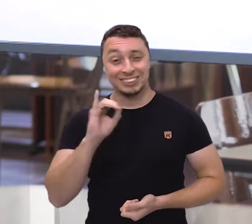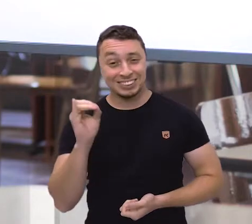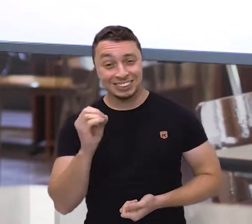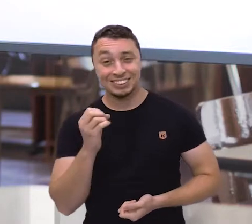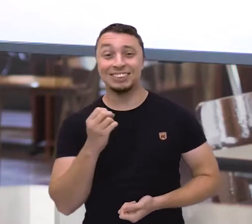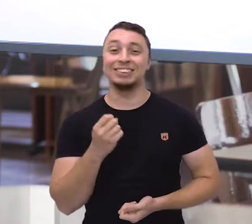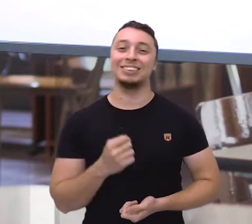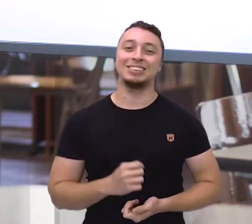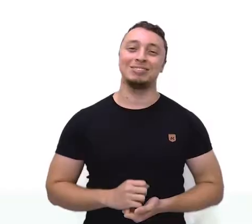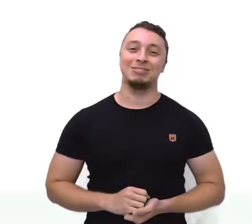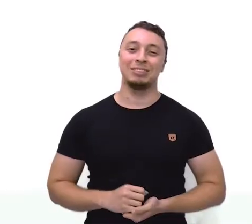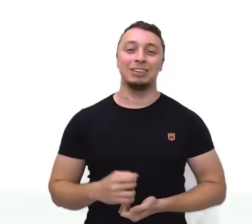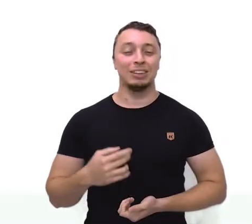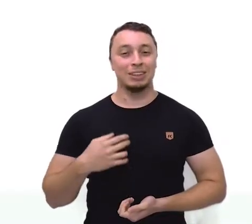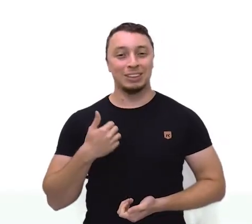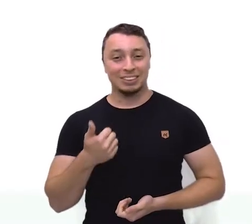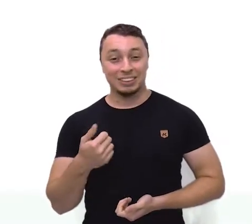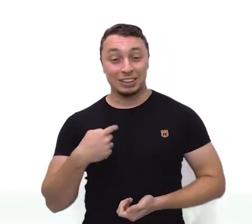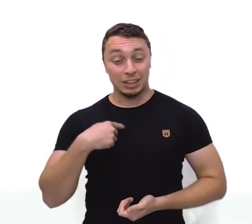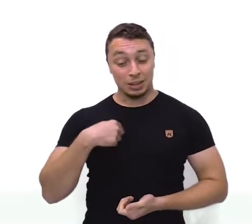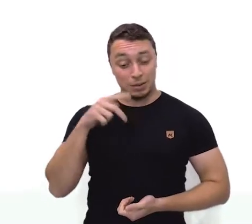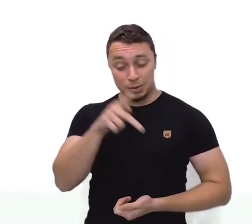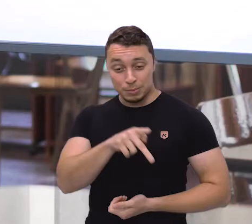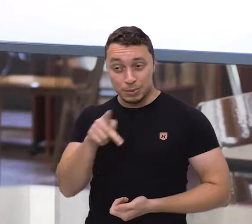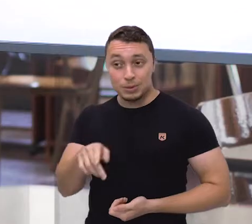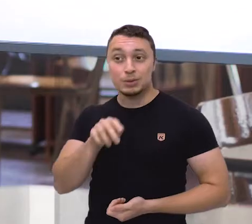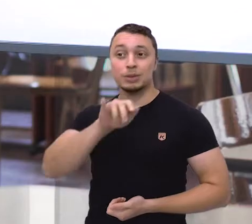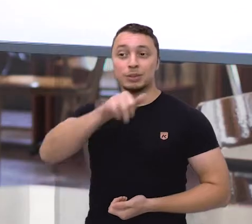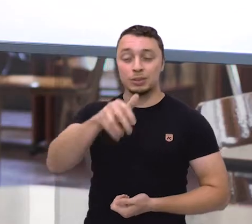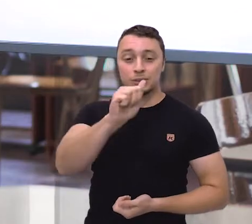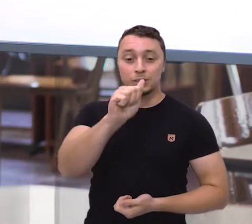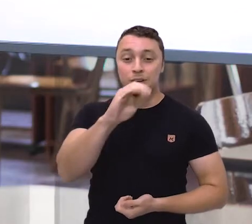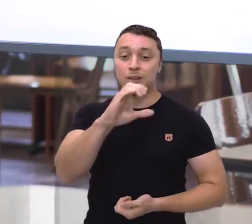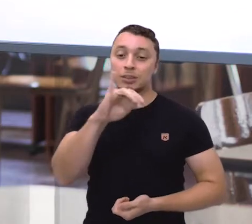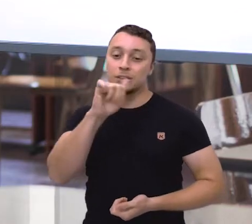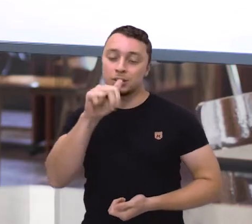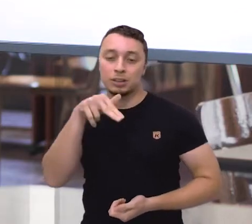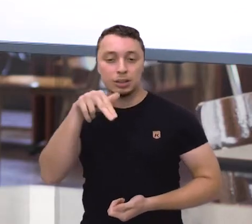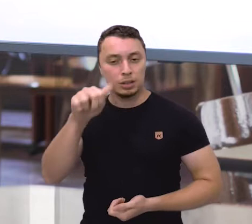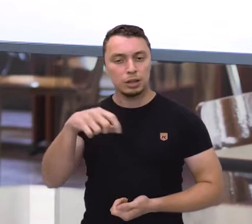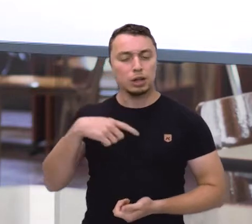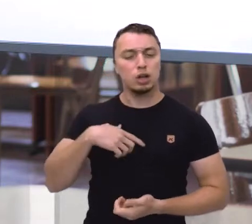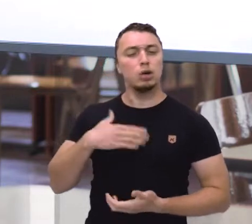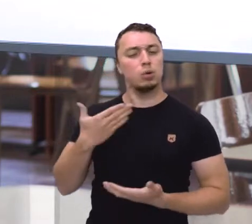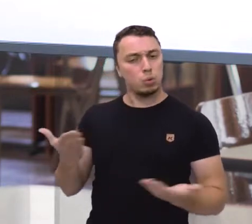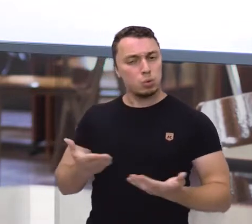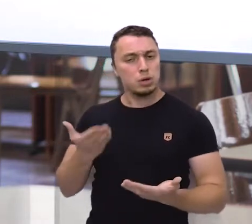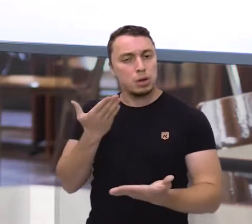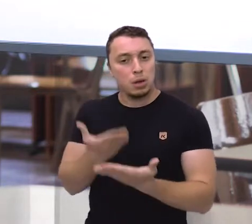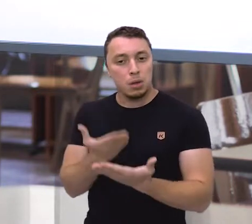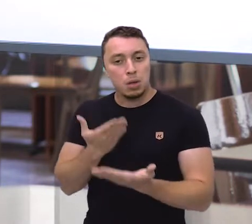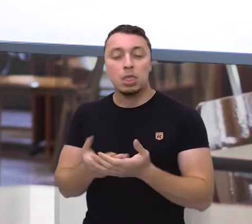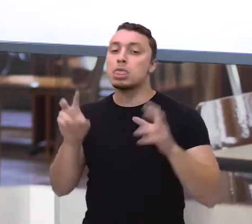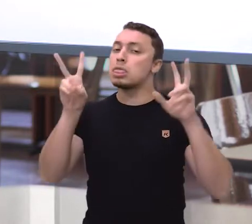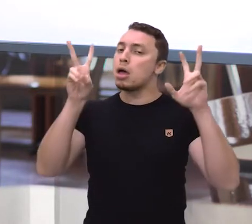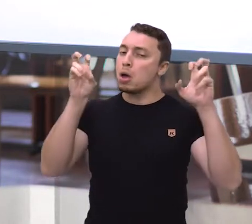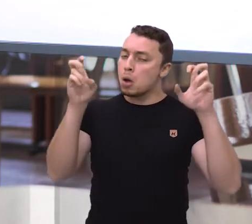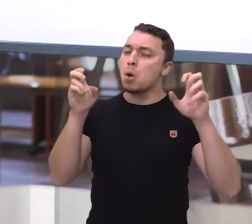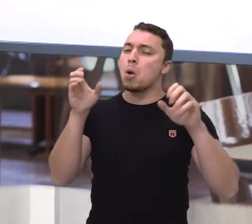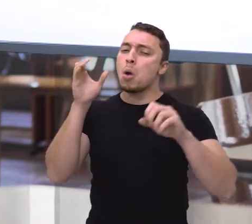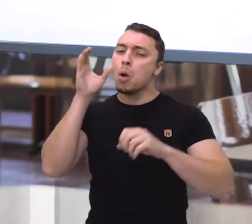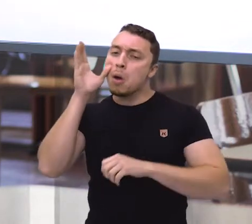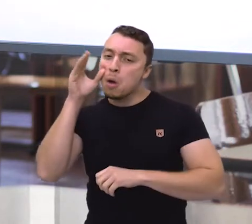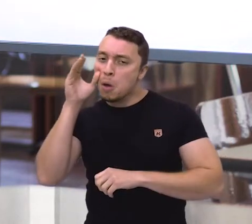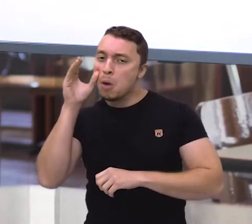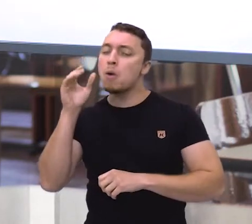Olá pessoal, eu sou a professora Jaciana. Vou estar trabalhando com vocês hoje um tema bem interessante